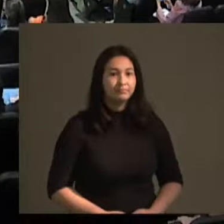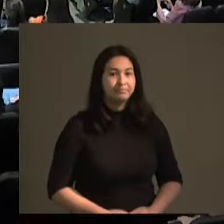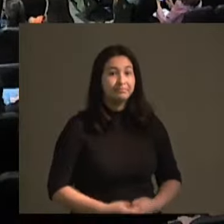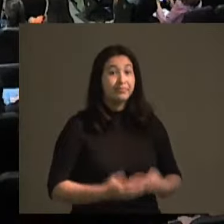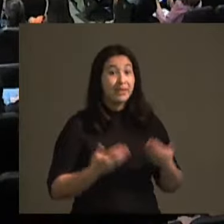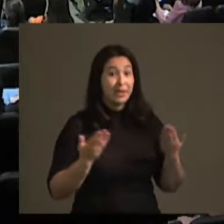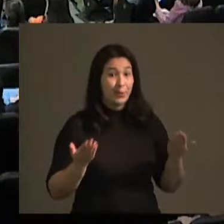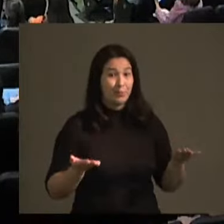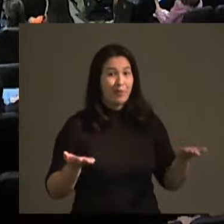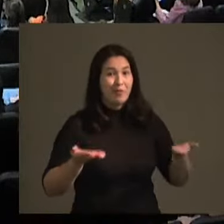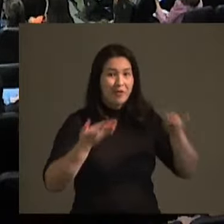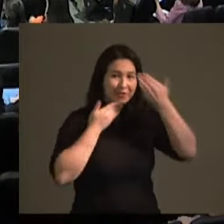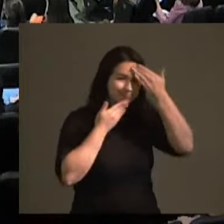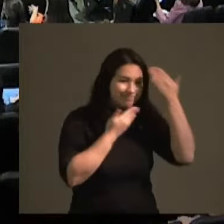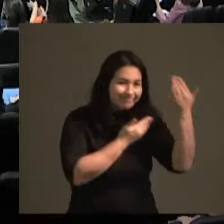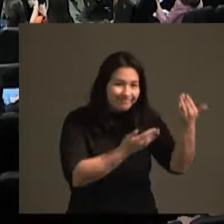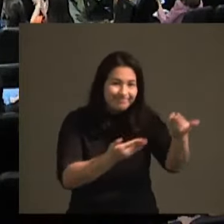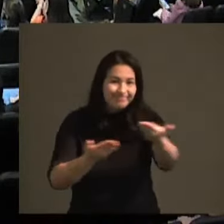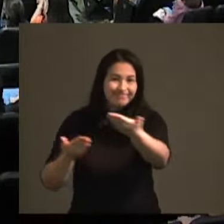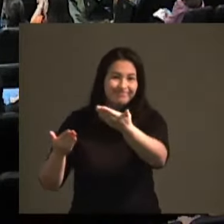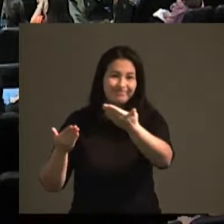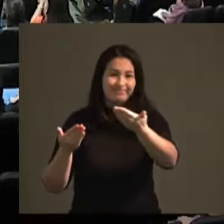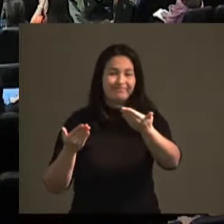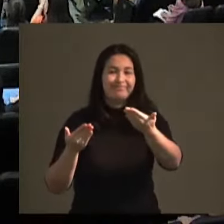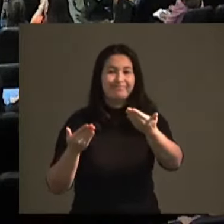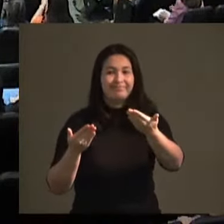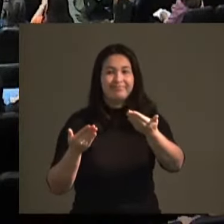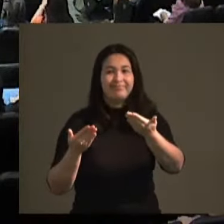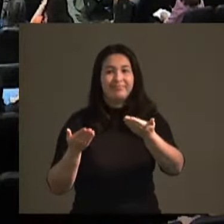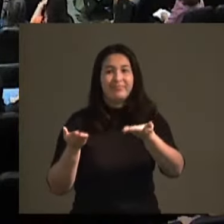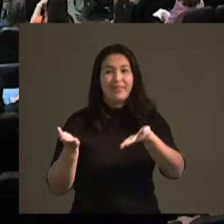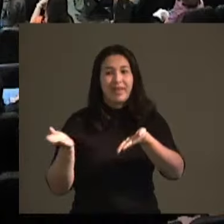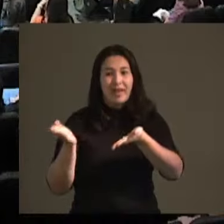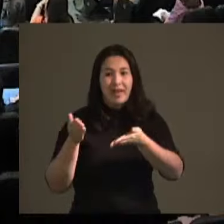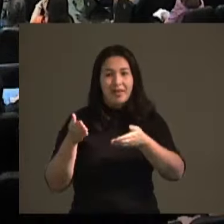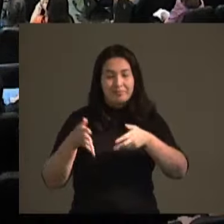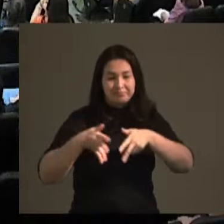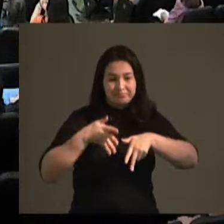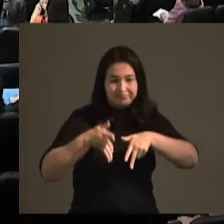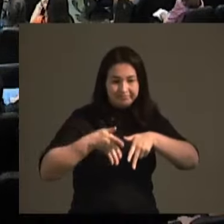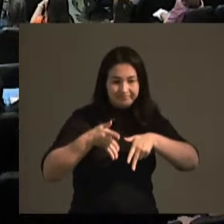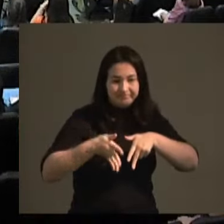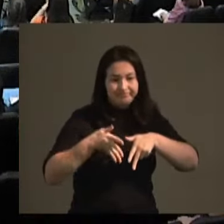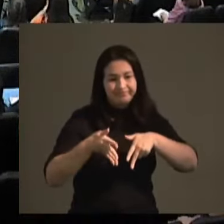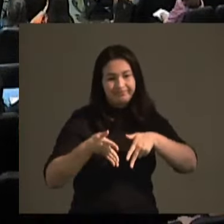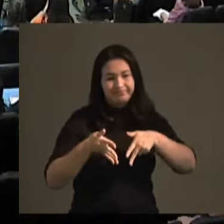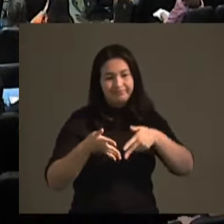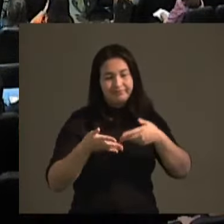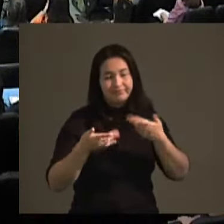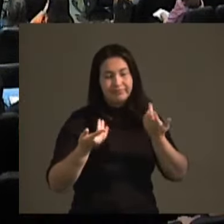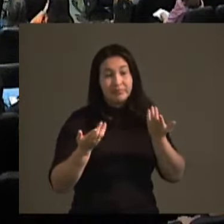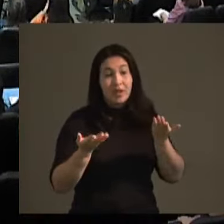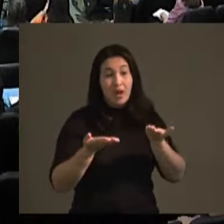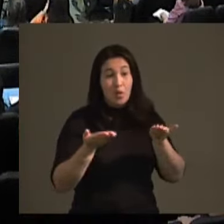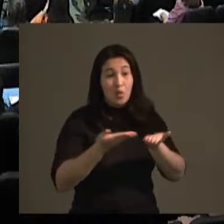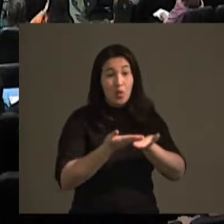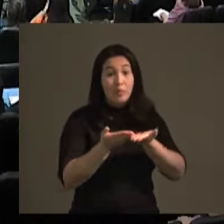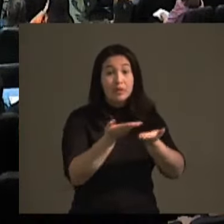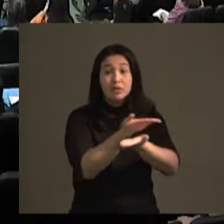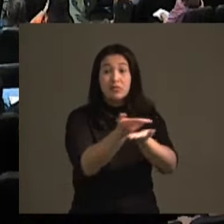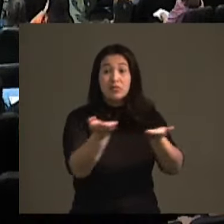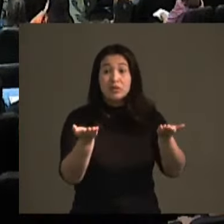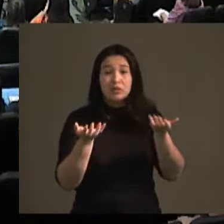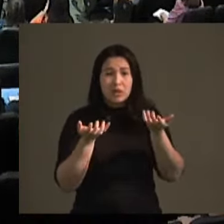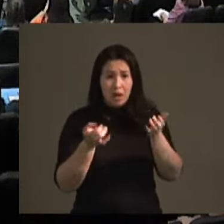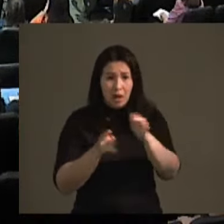Pronto, pessoal, muito obrigado. Aqui a nossa apresentação. E agora nós abrimos para as pessoas que